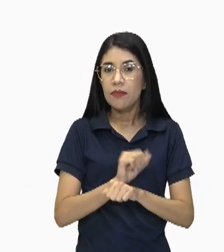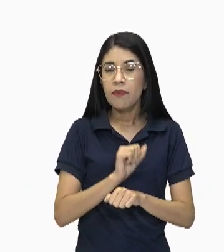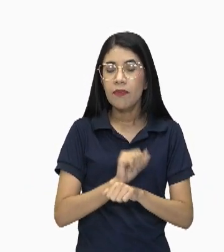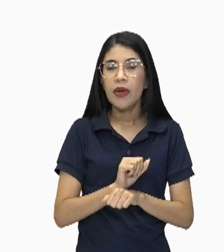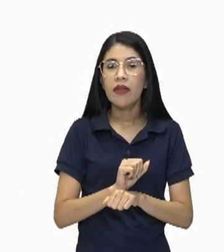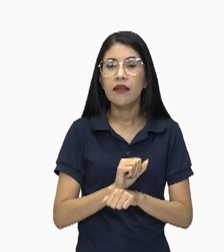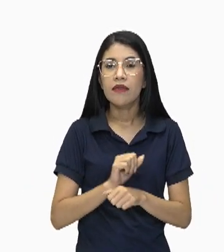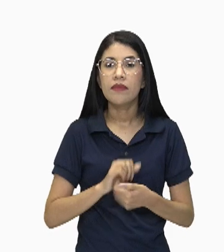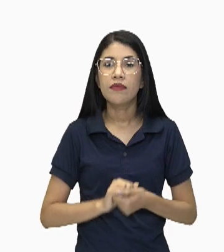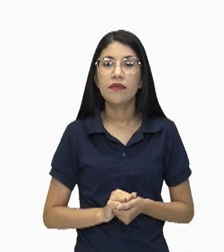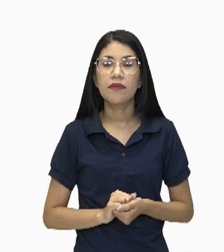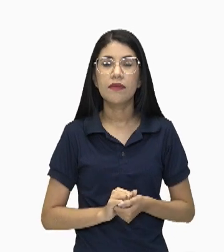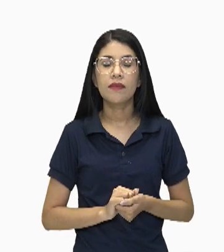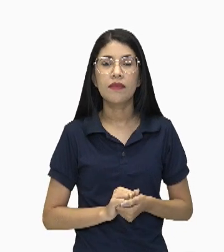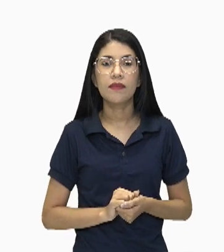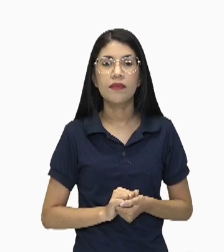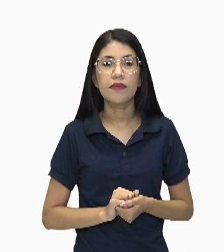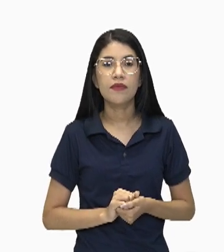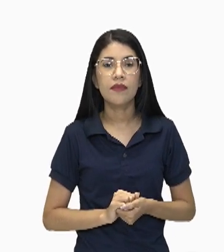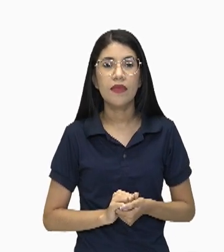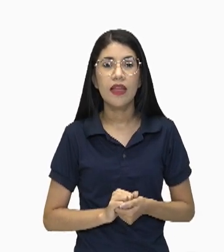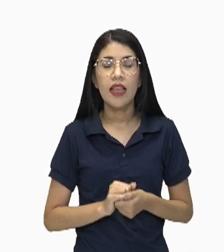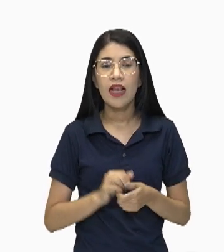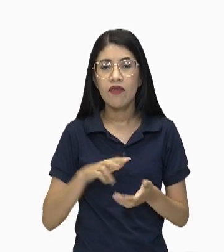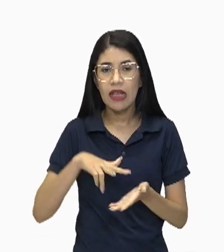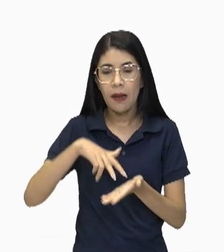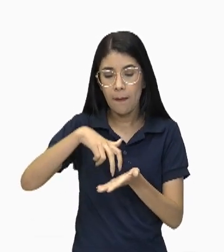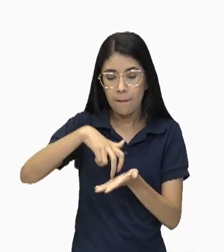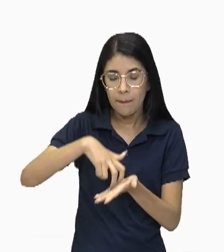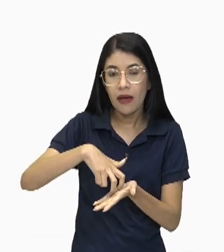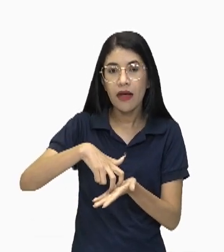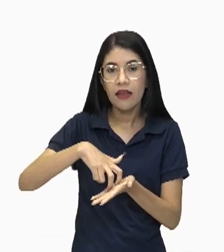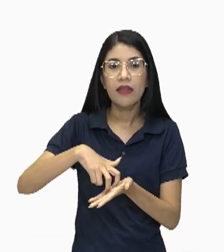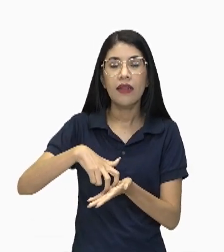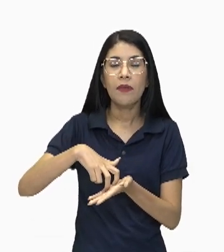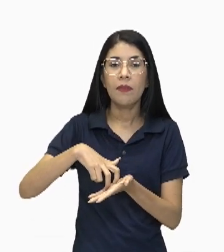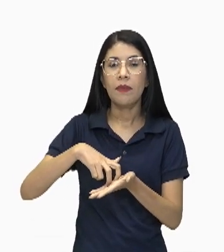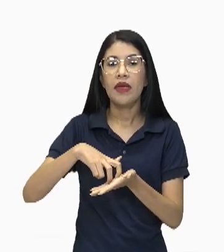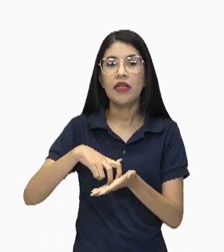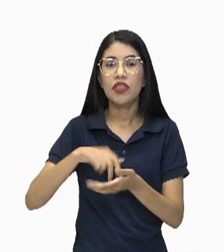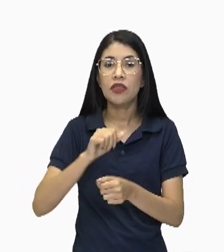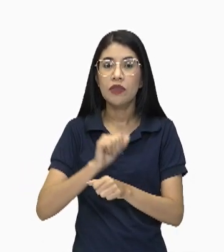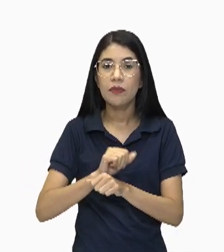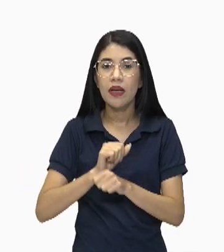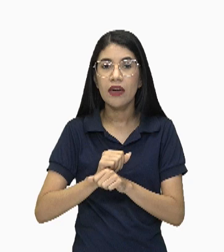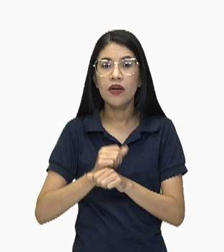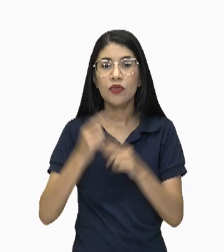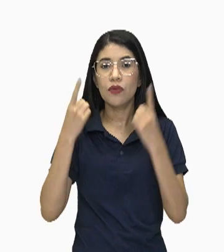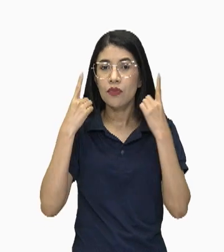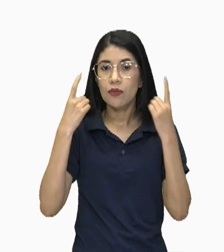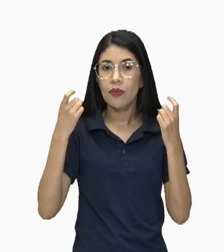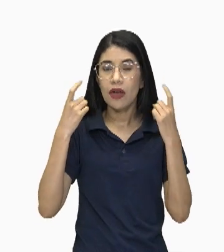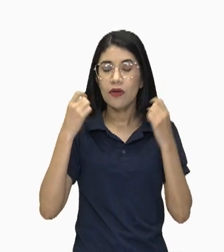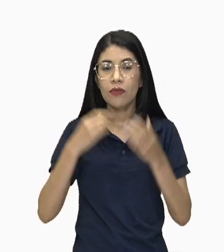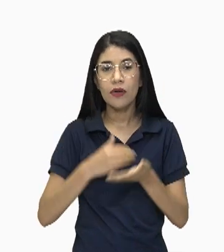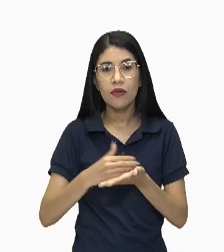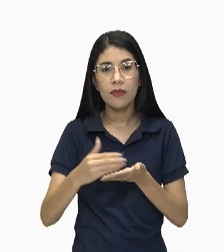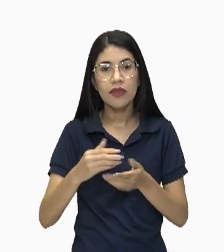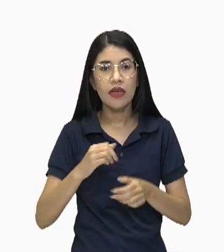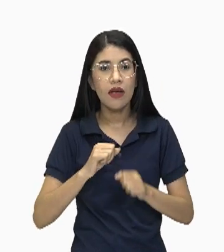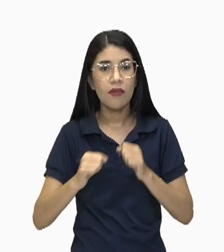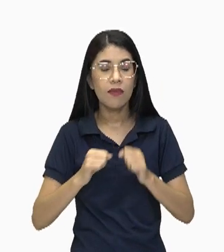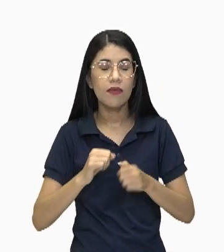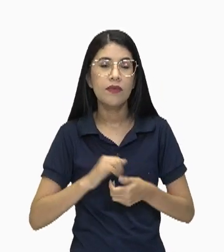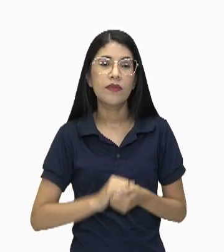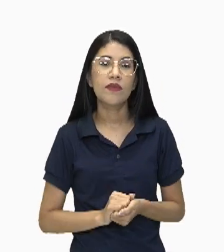usar uma linguagem menos técnica, né? Ele fica agachado ali, apoiando os pés naquele bloco de alumínio, tá bom? Qualquer